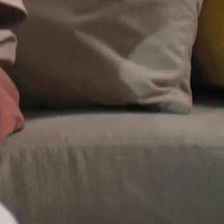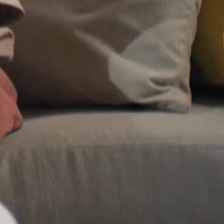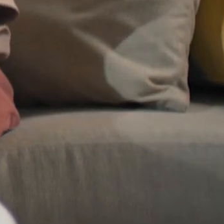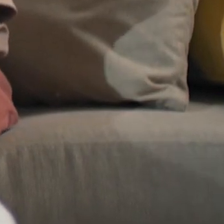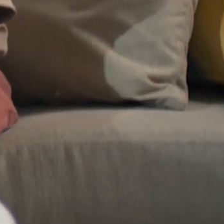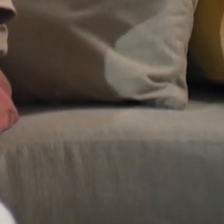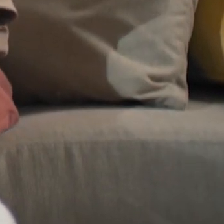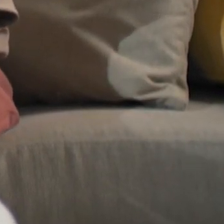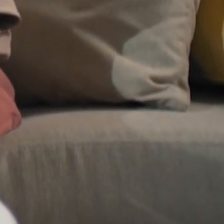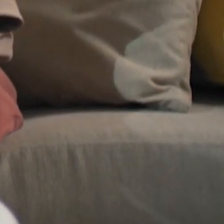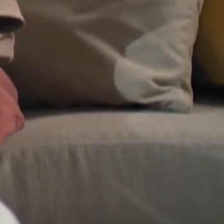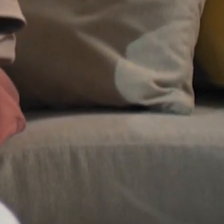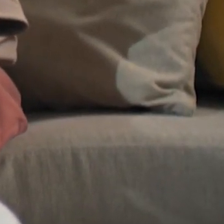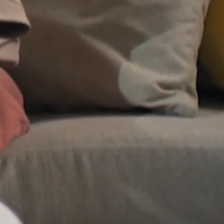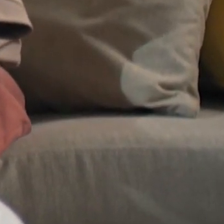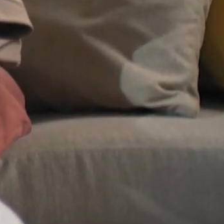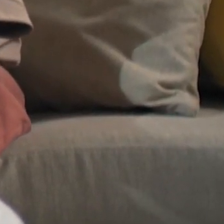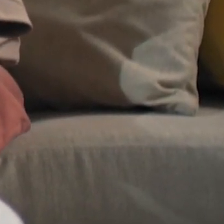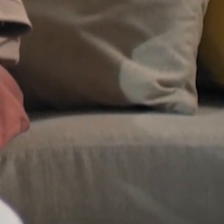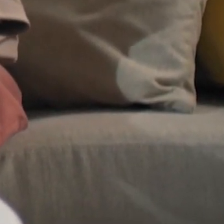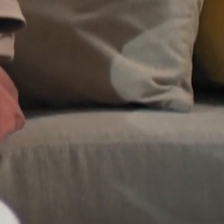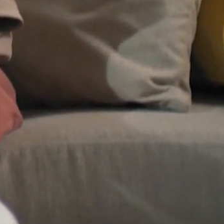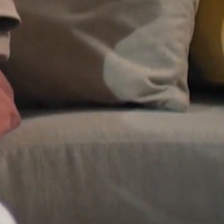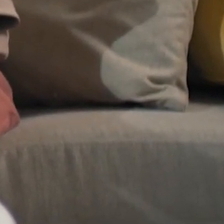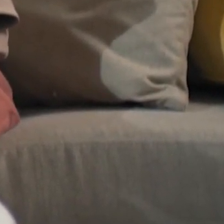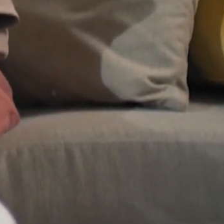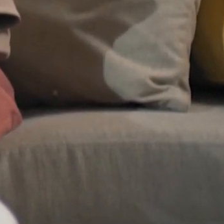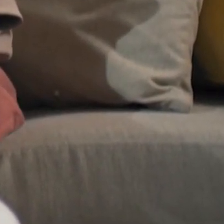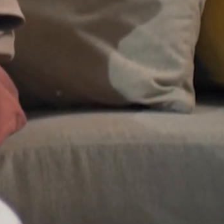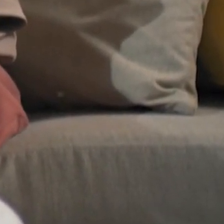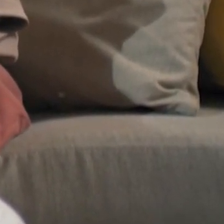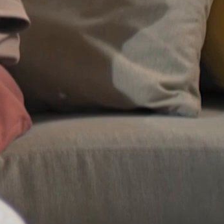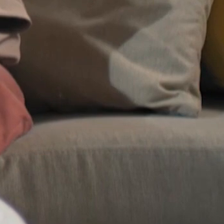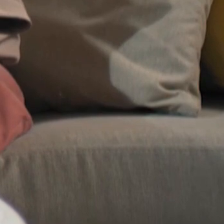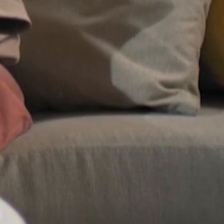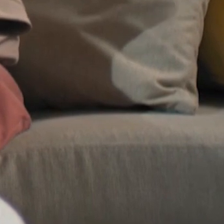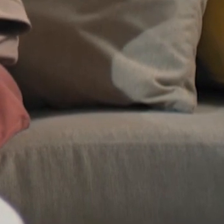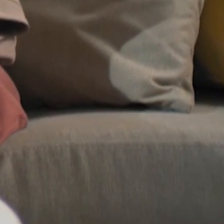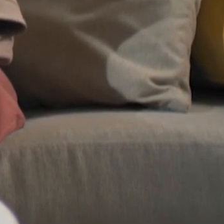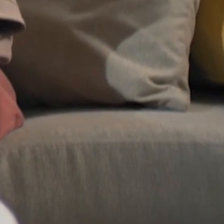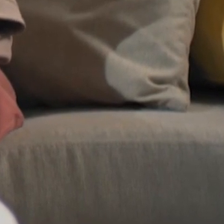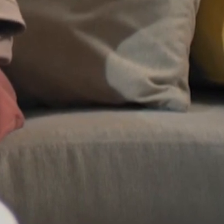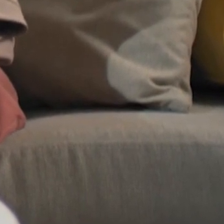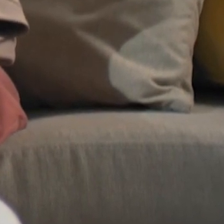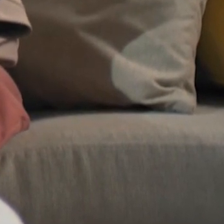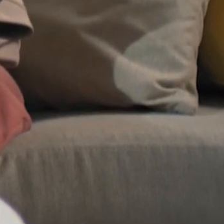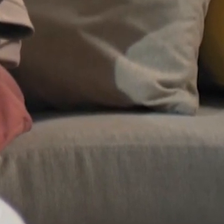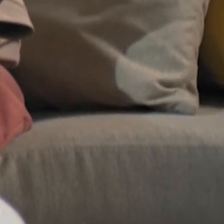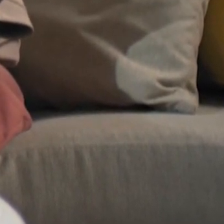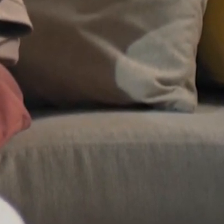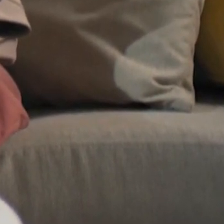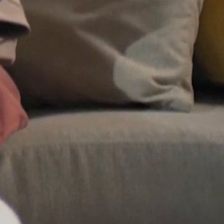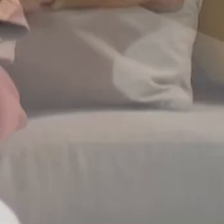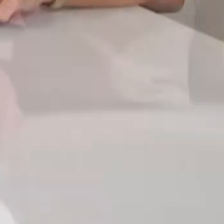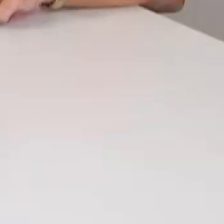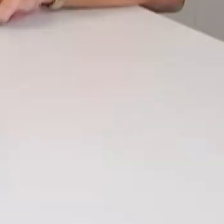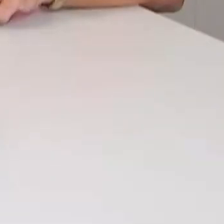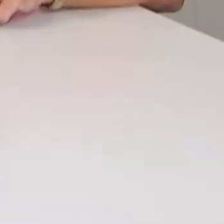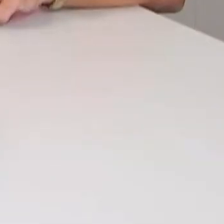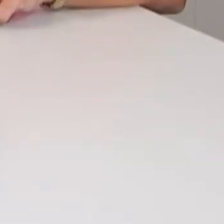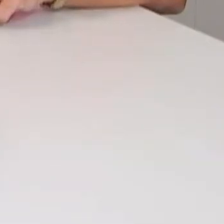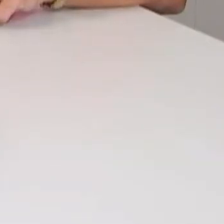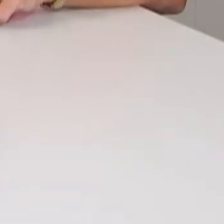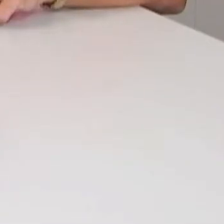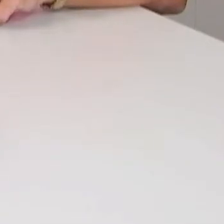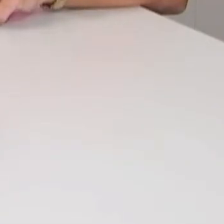precisamos estar bem financeiramente, sim. Se eu estou bem financeiramente, até a minha condição de saúde pode ser que esteja